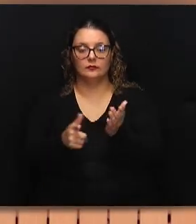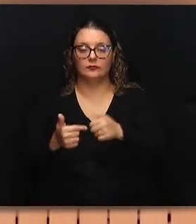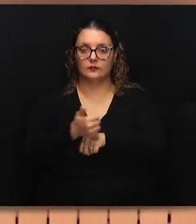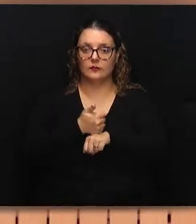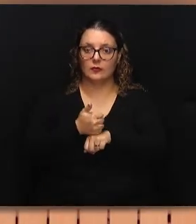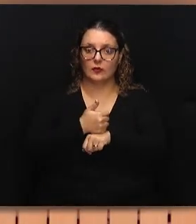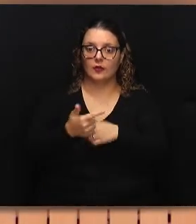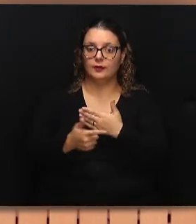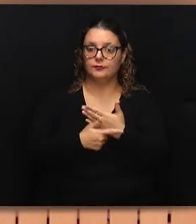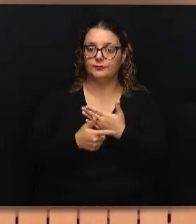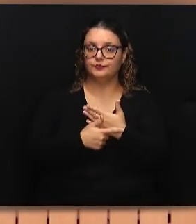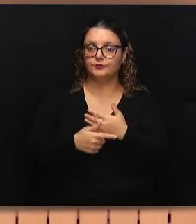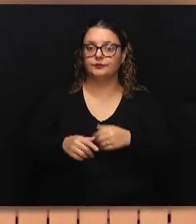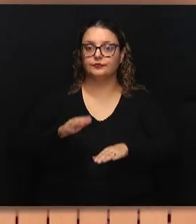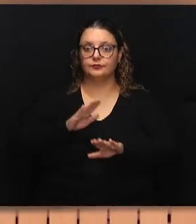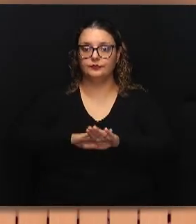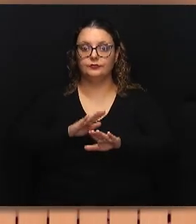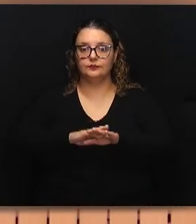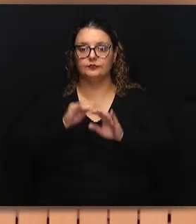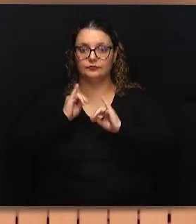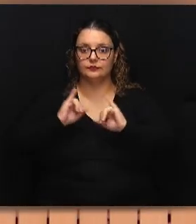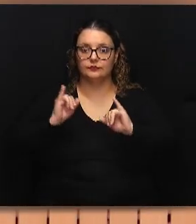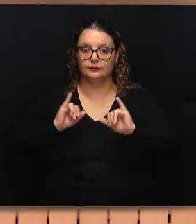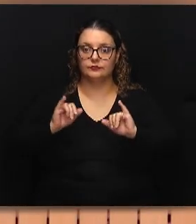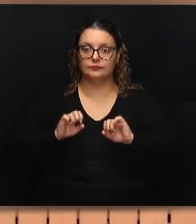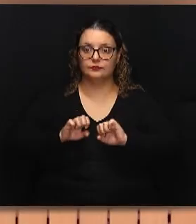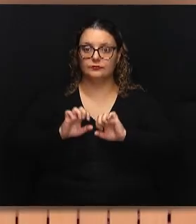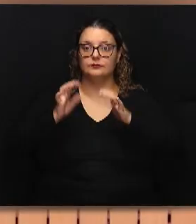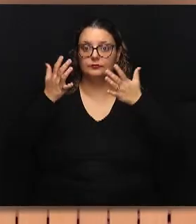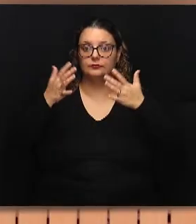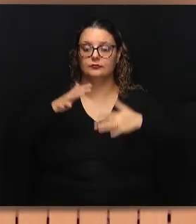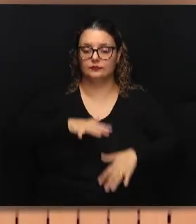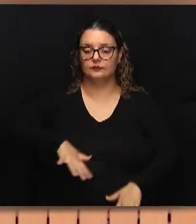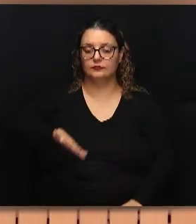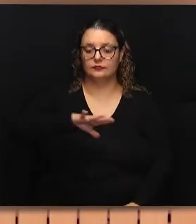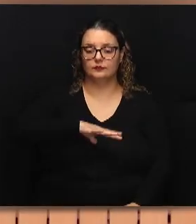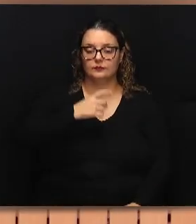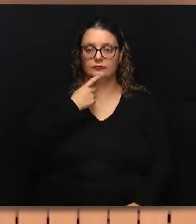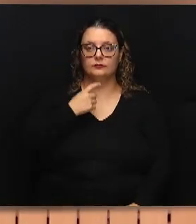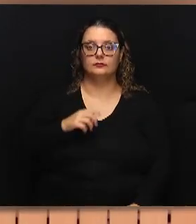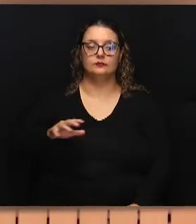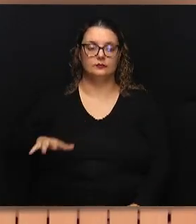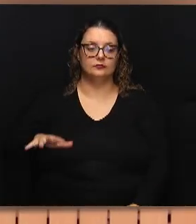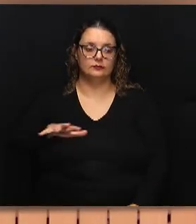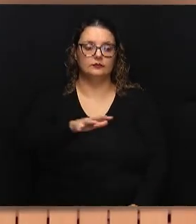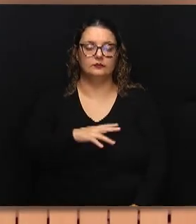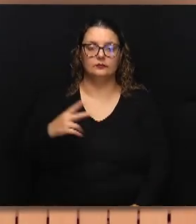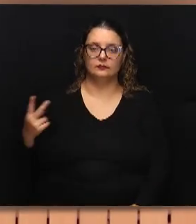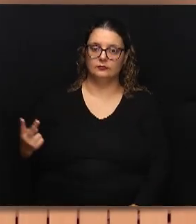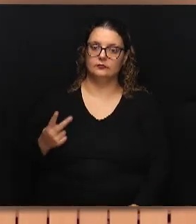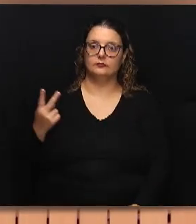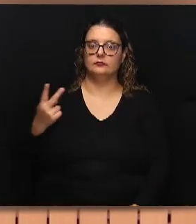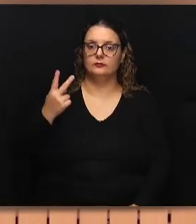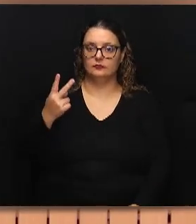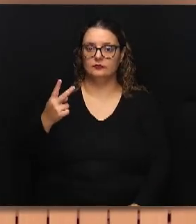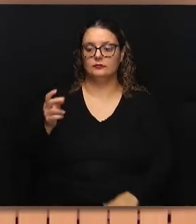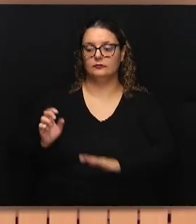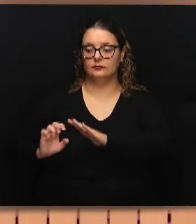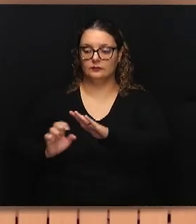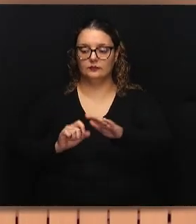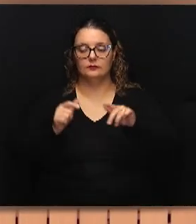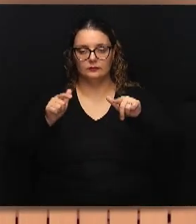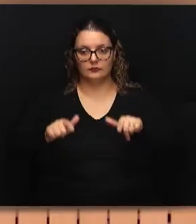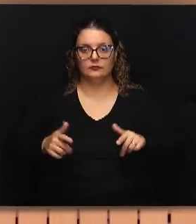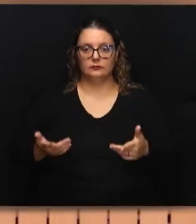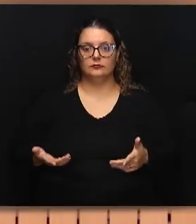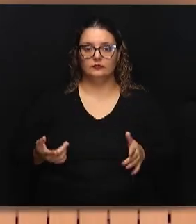ativo na divulgação de eventos que chegam a Campinas e região e também na valorização de empresas locais, marcas